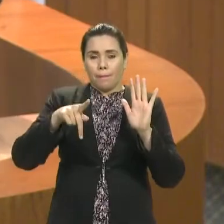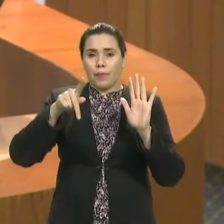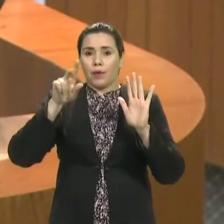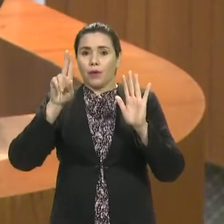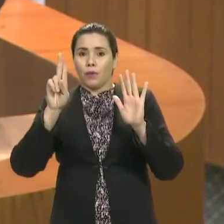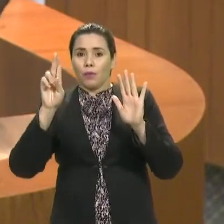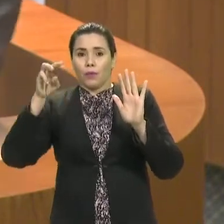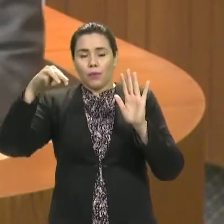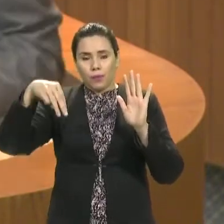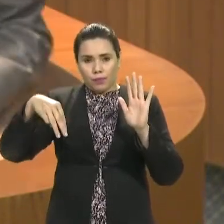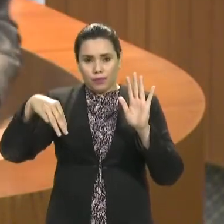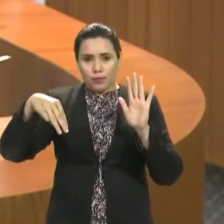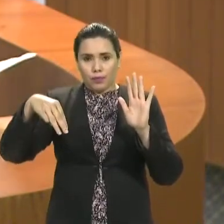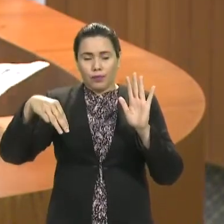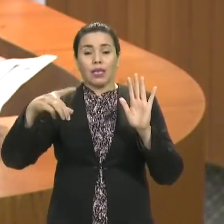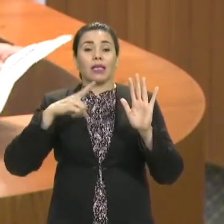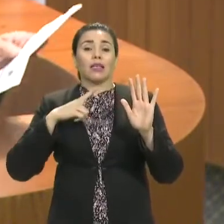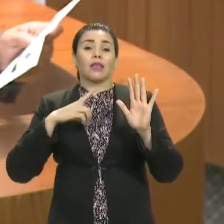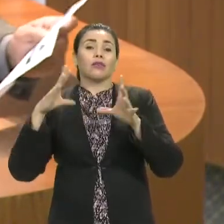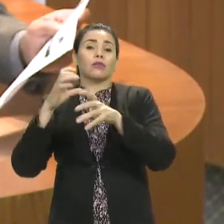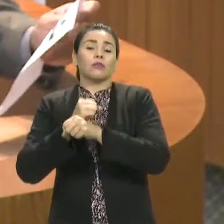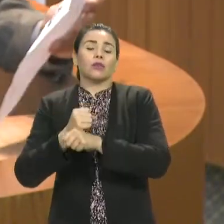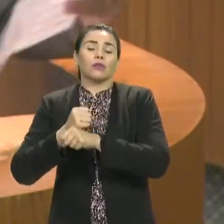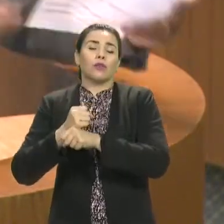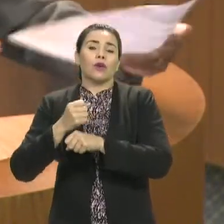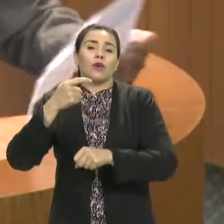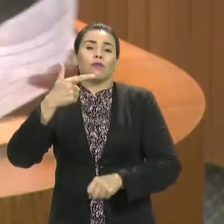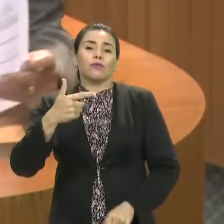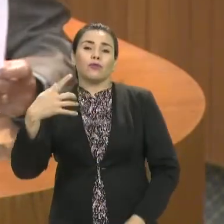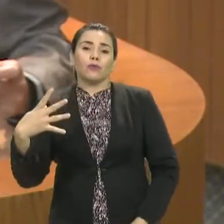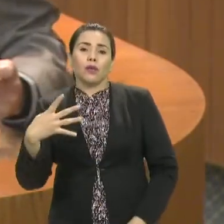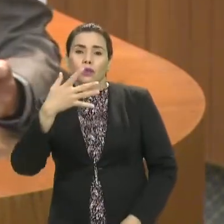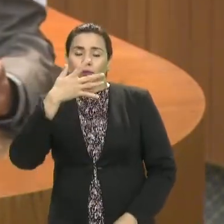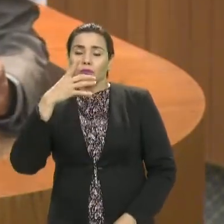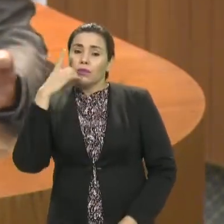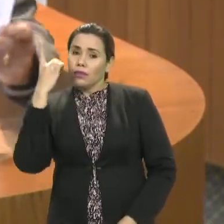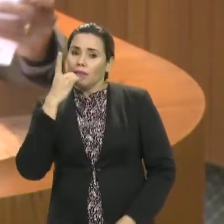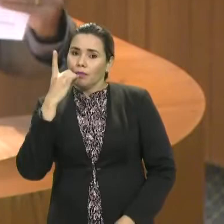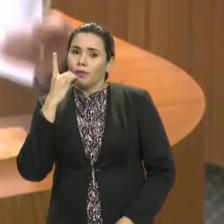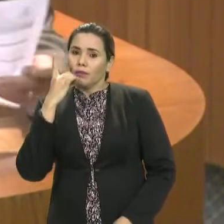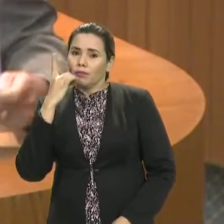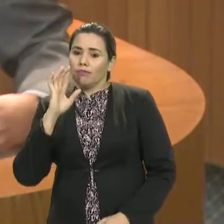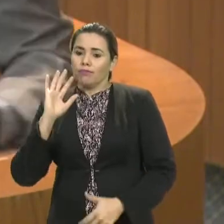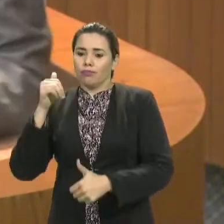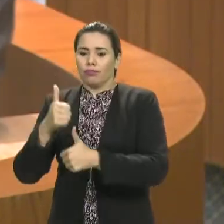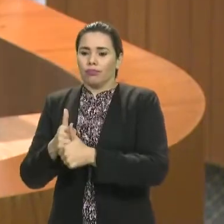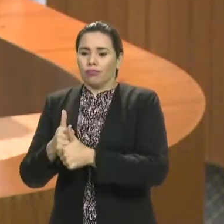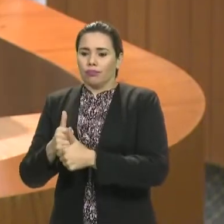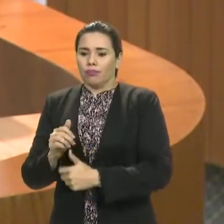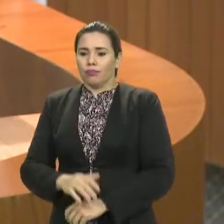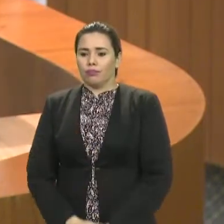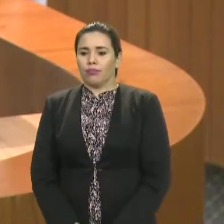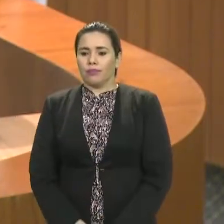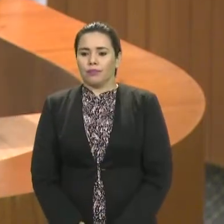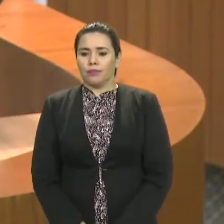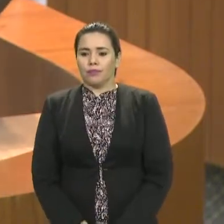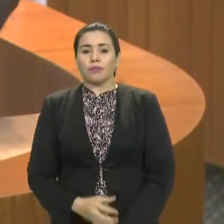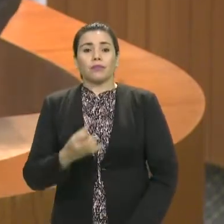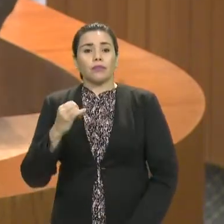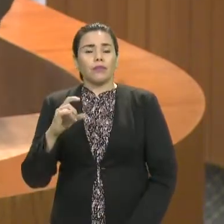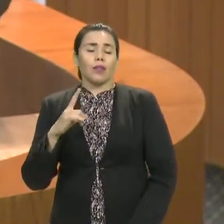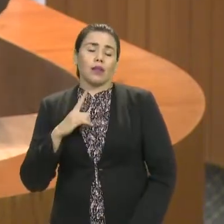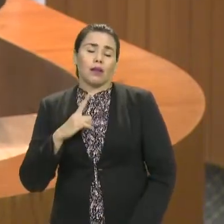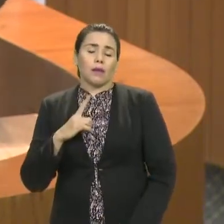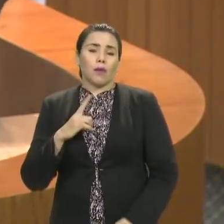membros. Se tiver deputados que mudem de partido, se tiver partido que queira sair deste